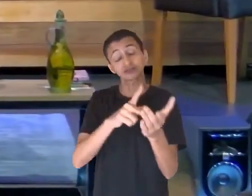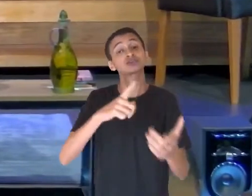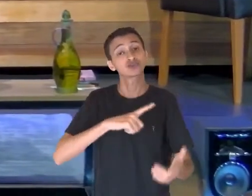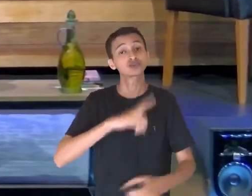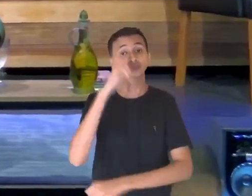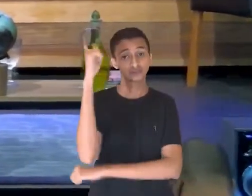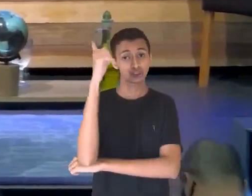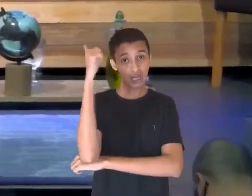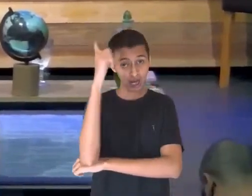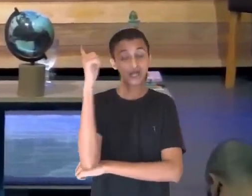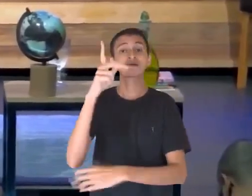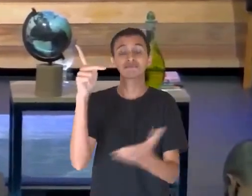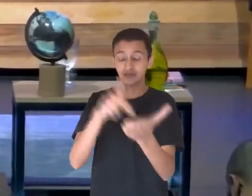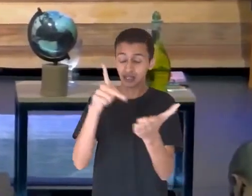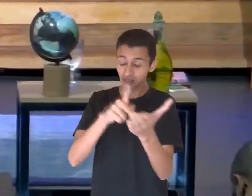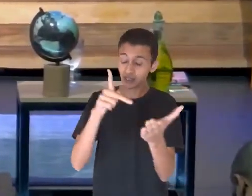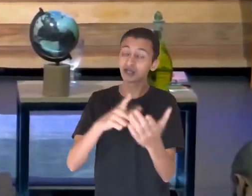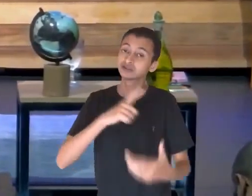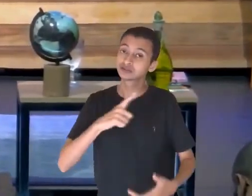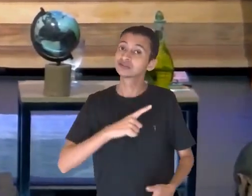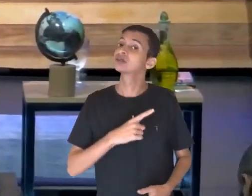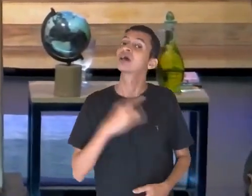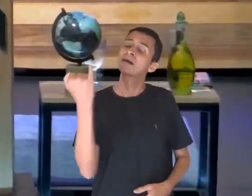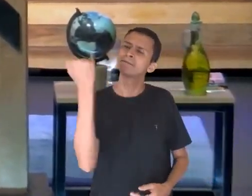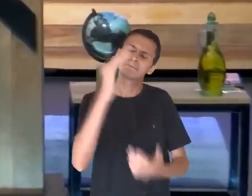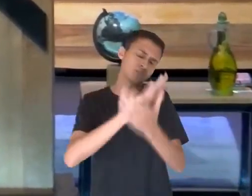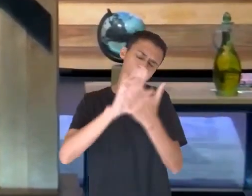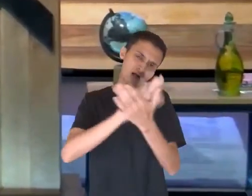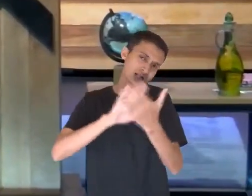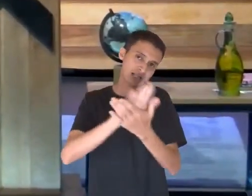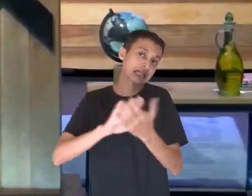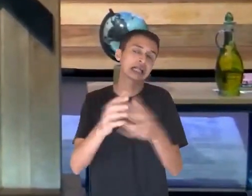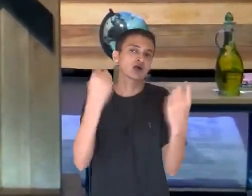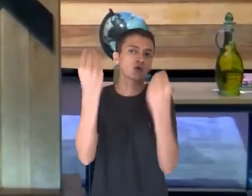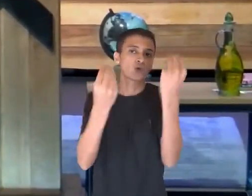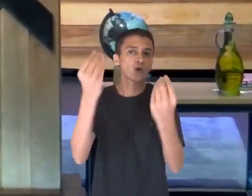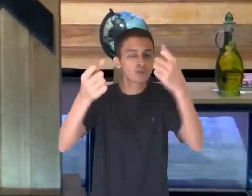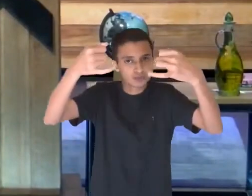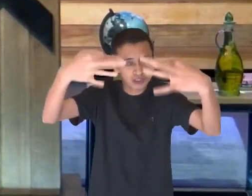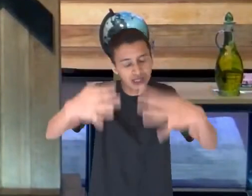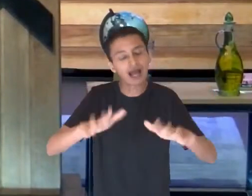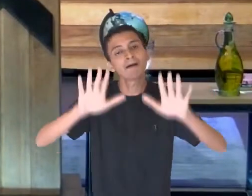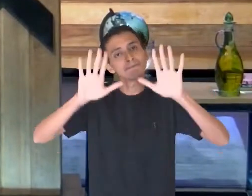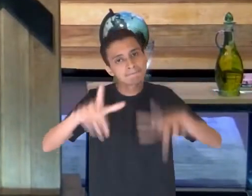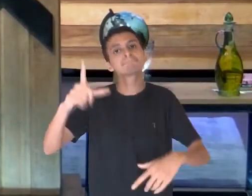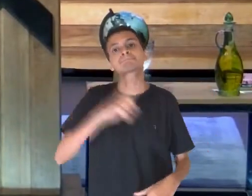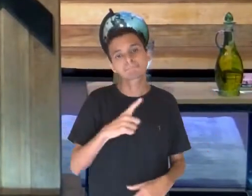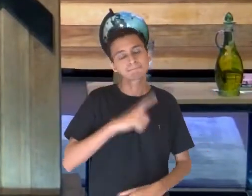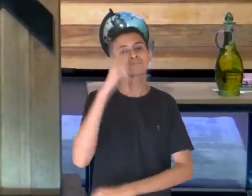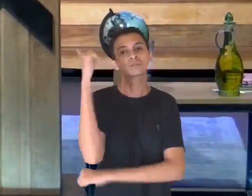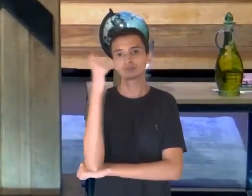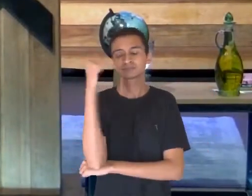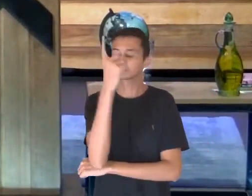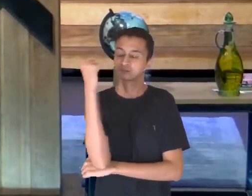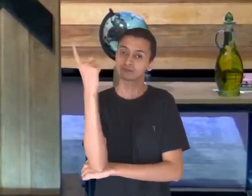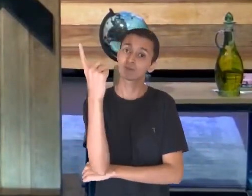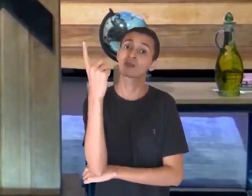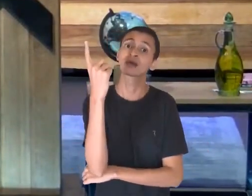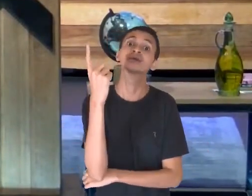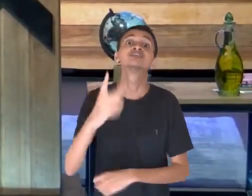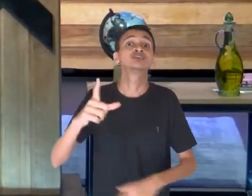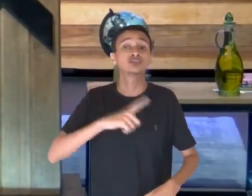gigantes existiram, seja lá qual for a sua teologia para explicar os gigantes. A verdade é que só tinha um gigante